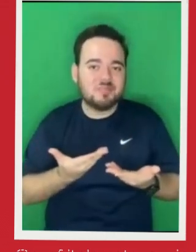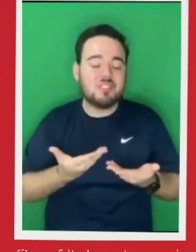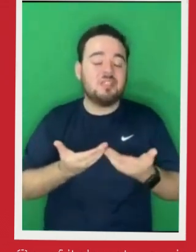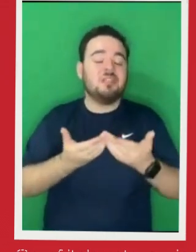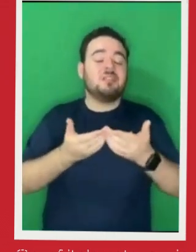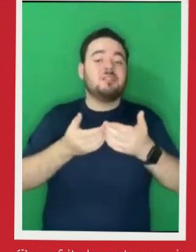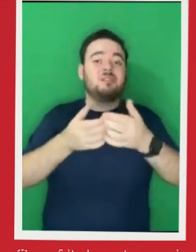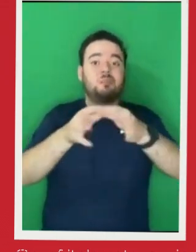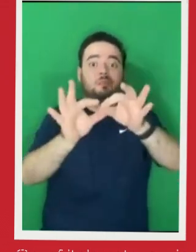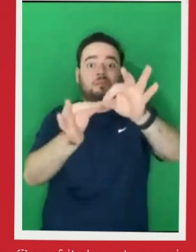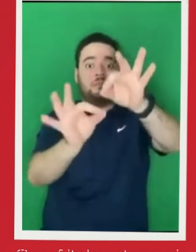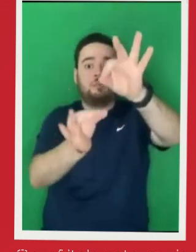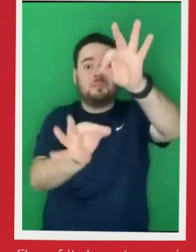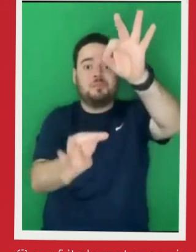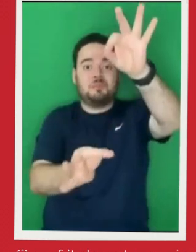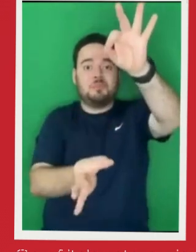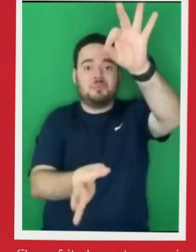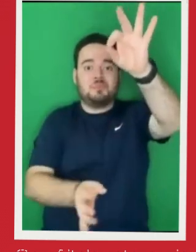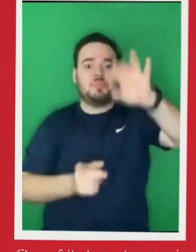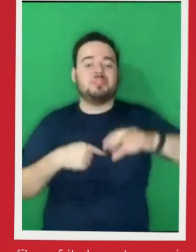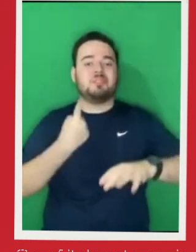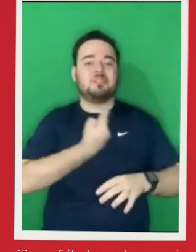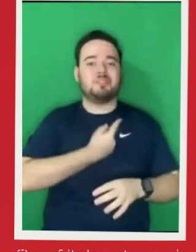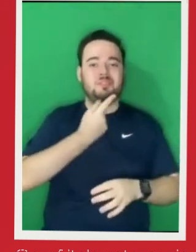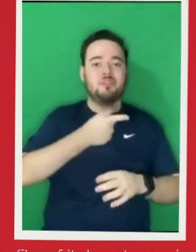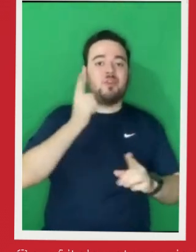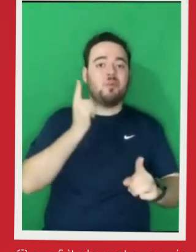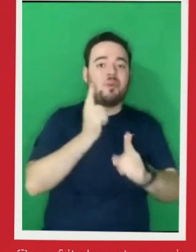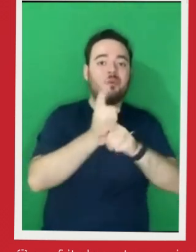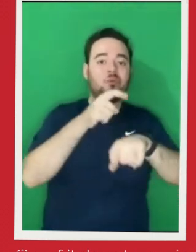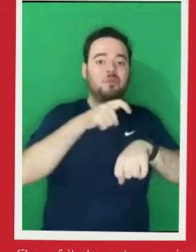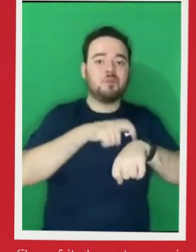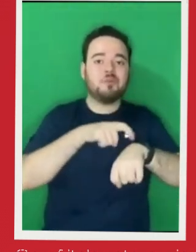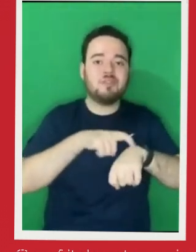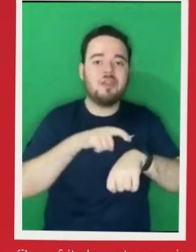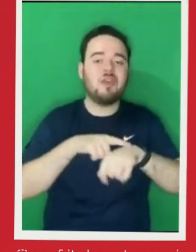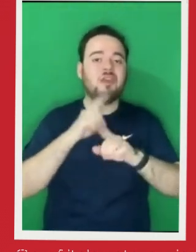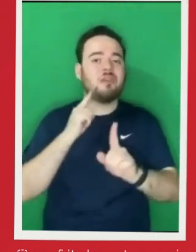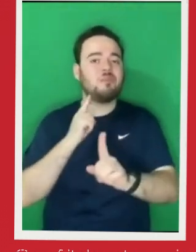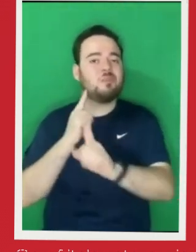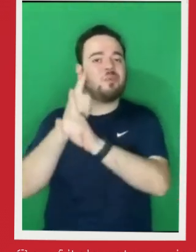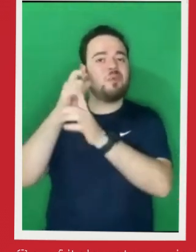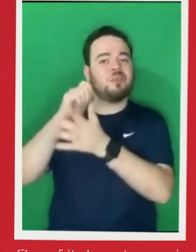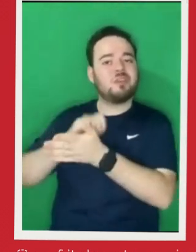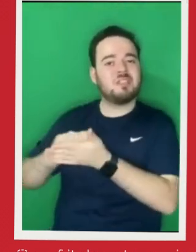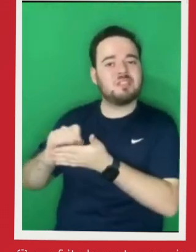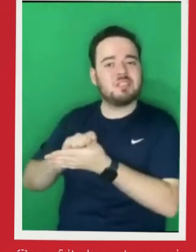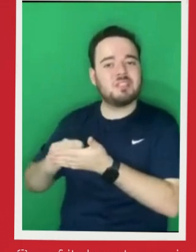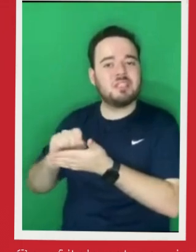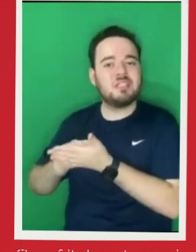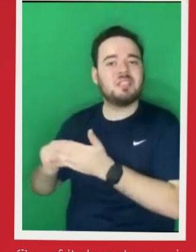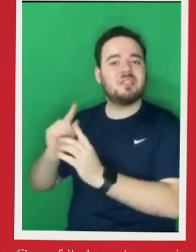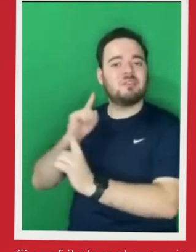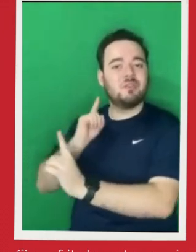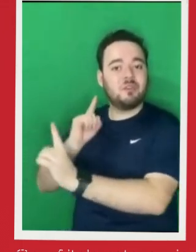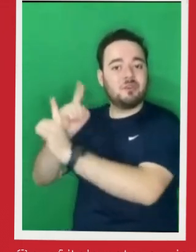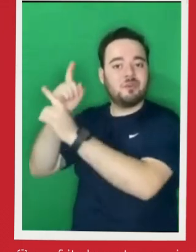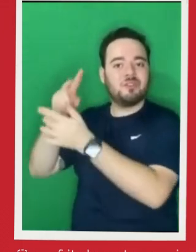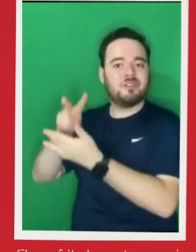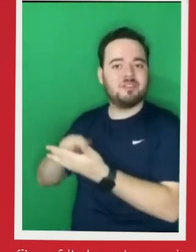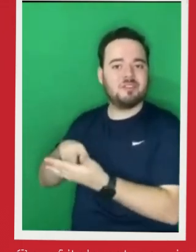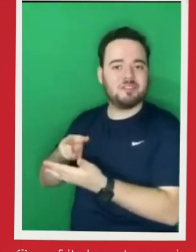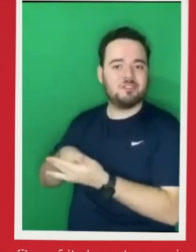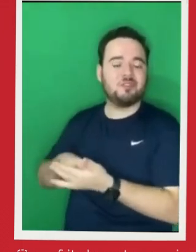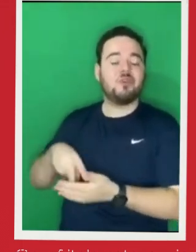montão de coisas que a gente falou, que foi o encontro com o tempo, o encontro com a escrita, o encontro com a leitura.